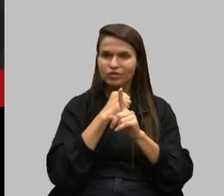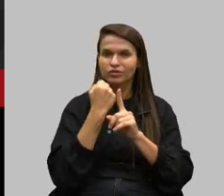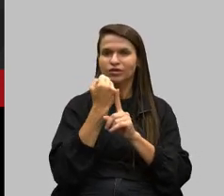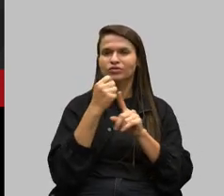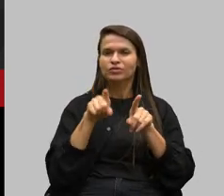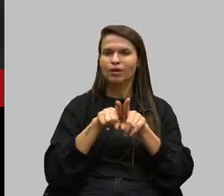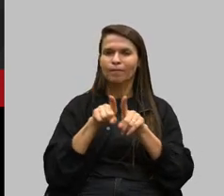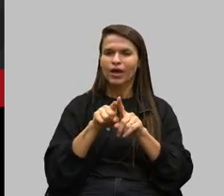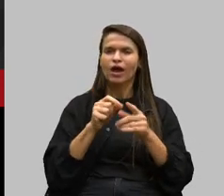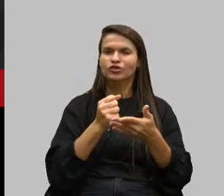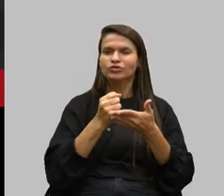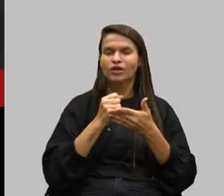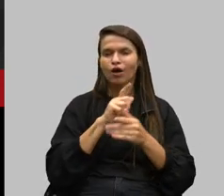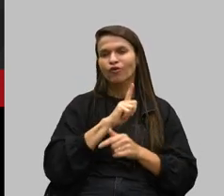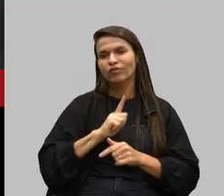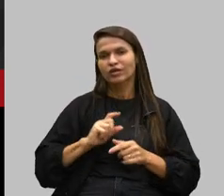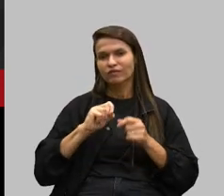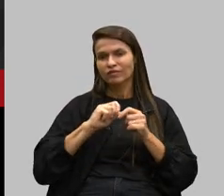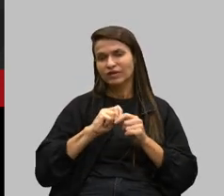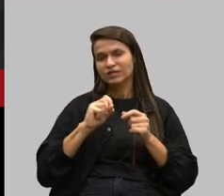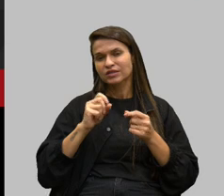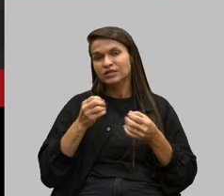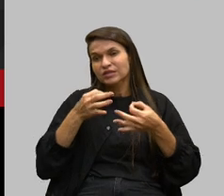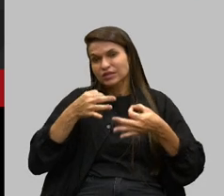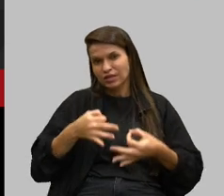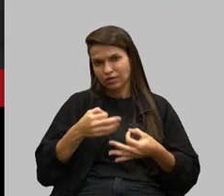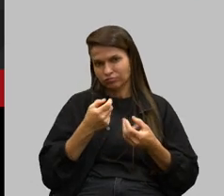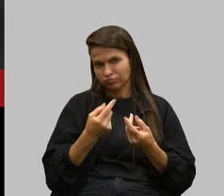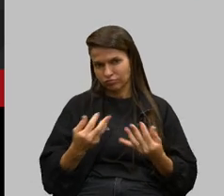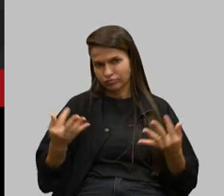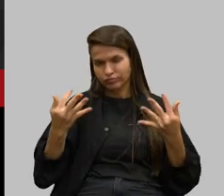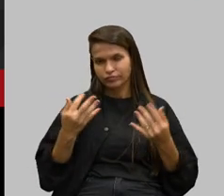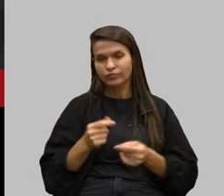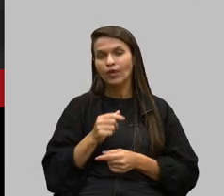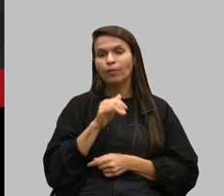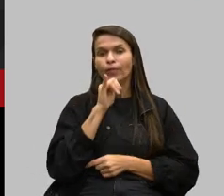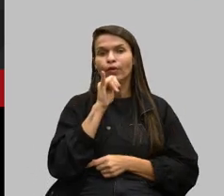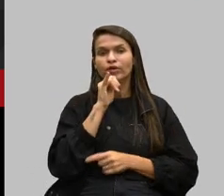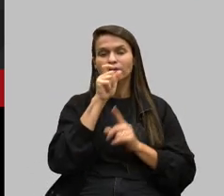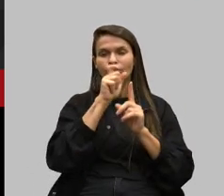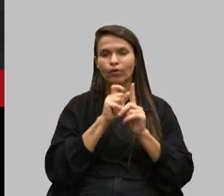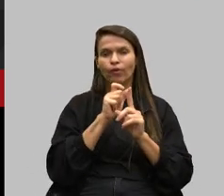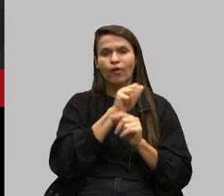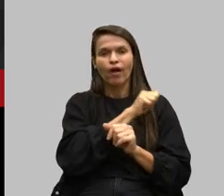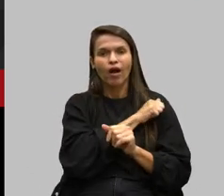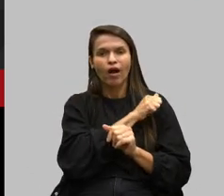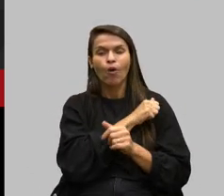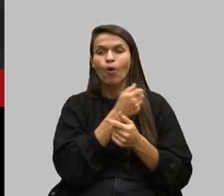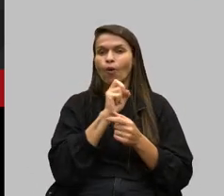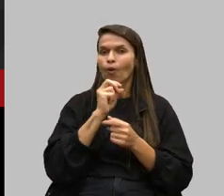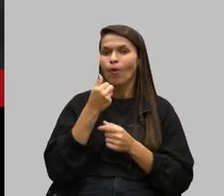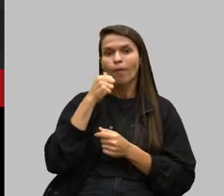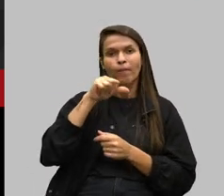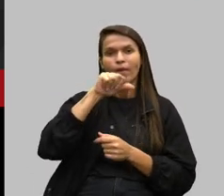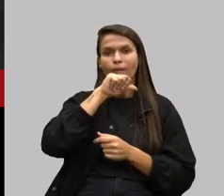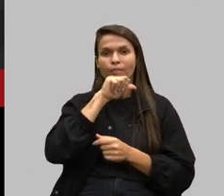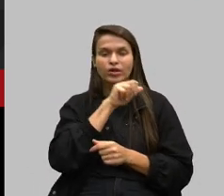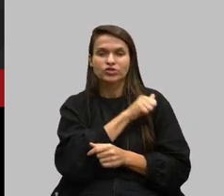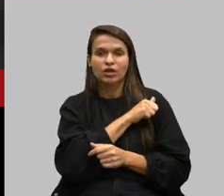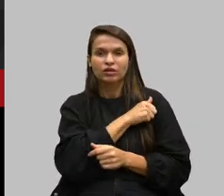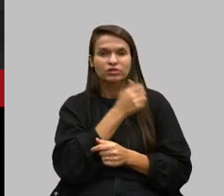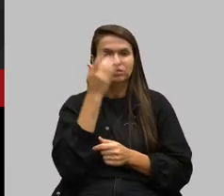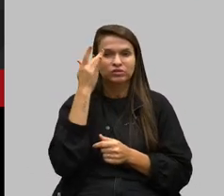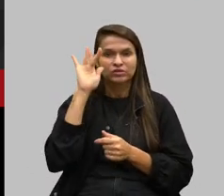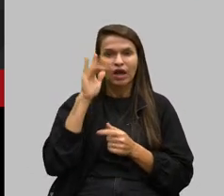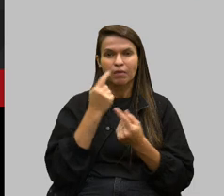governo a fazer as coisas darem certo né Por exemplo eh um estudante ou uma mãe de um estudante que não sabe que existe o trilhas de